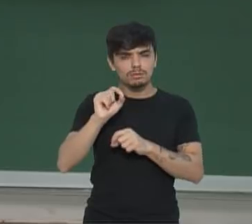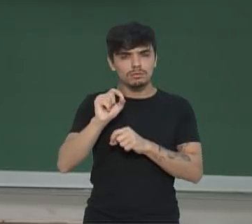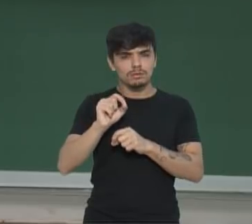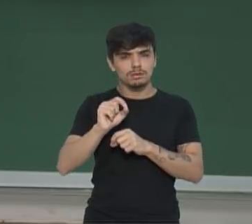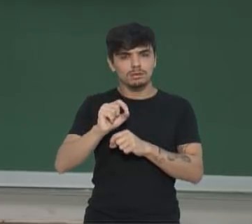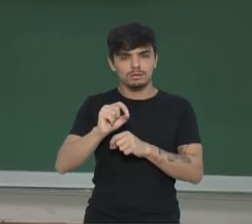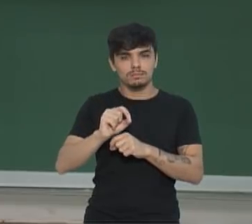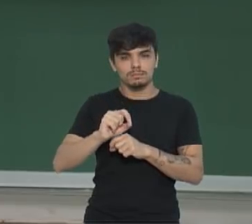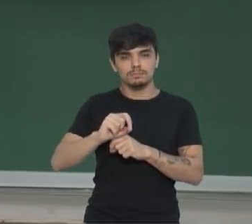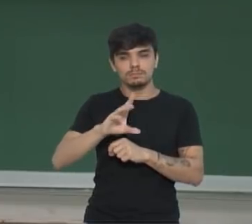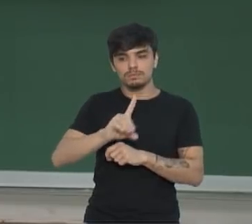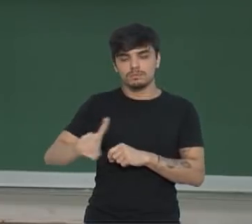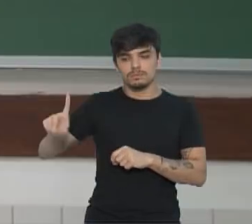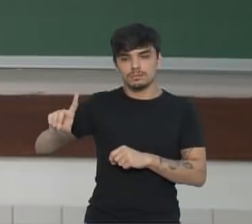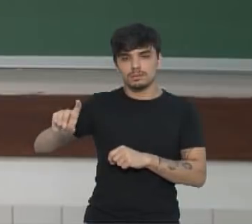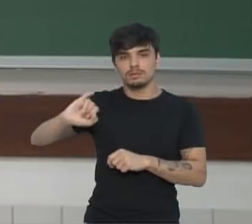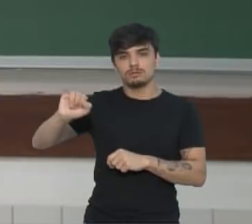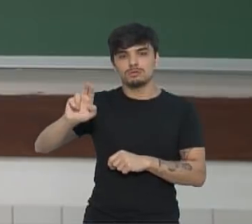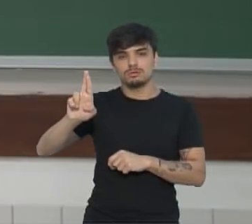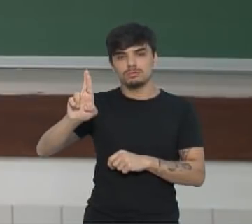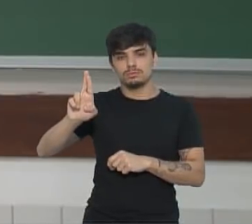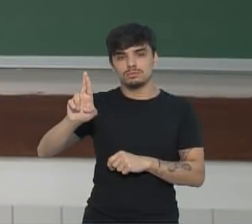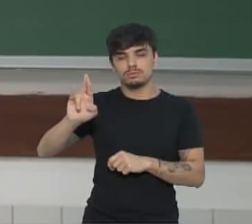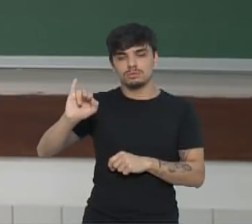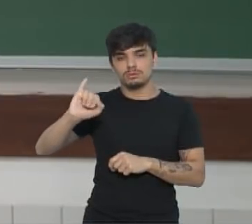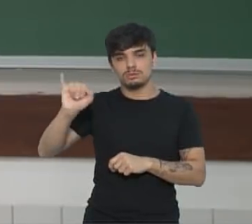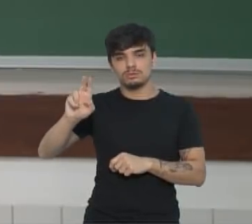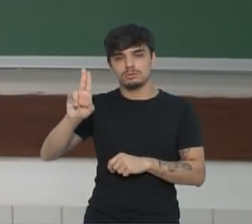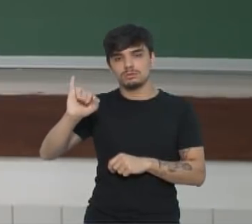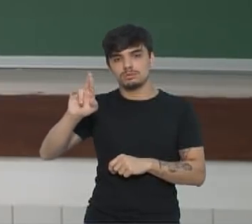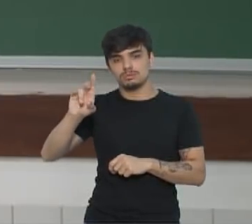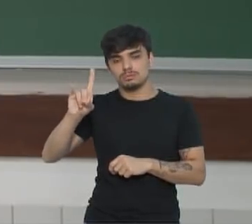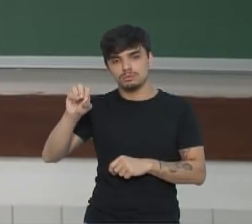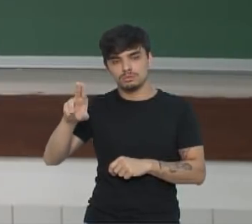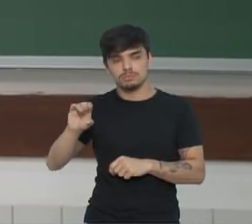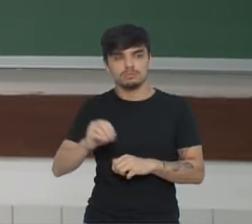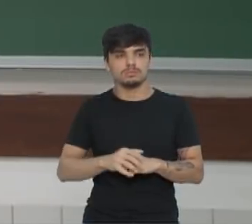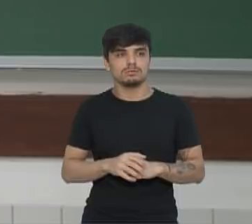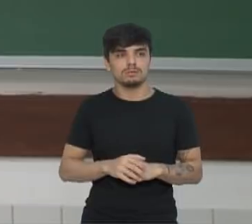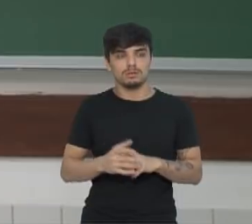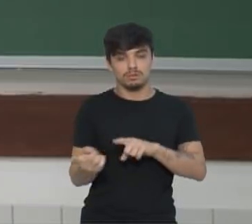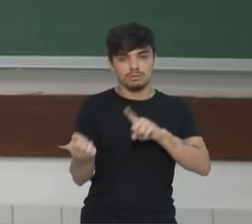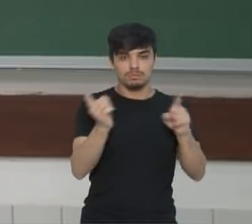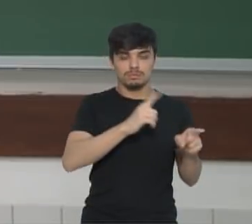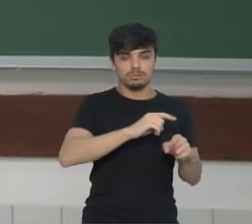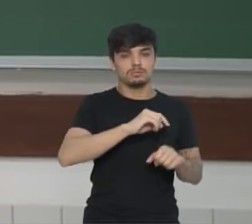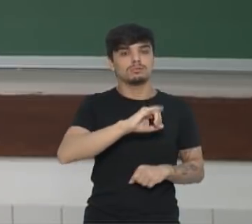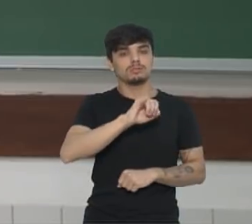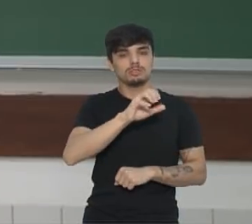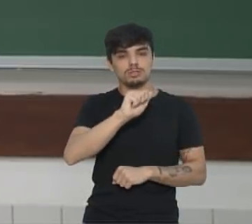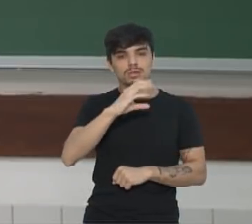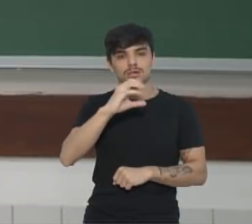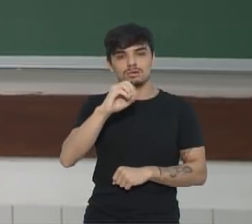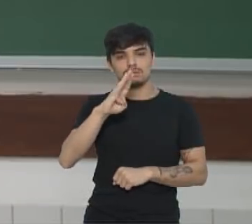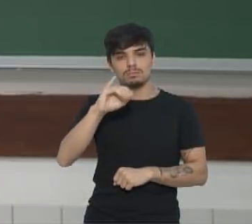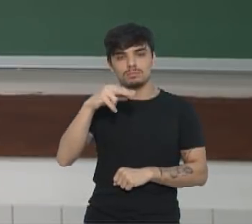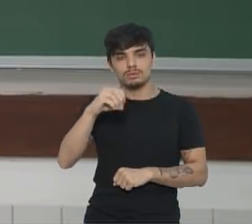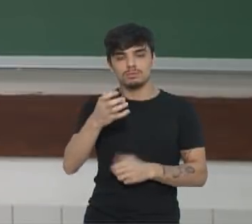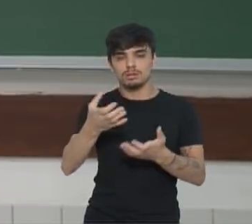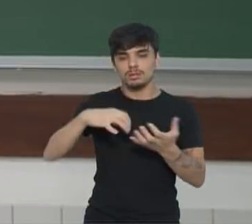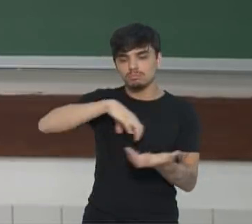sentavam-se à direita e eles queriam segurar a revolução. Já os jacobinos, que queriam mais